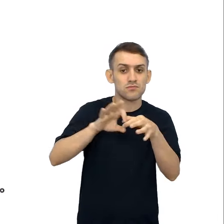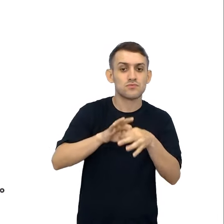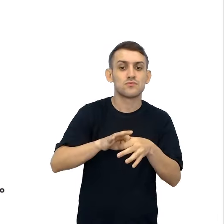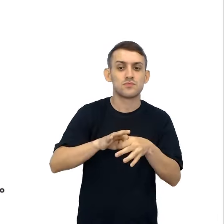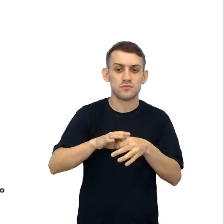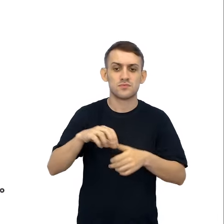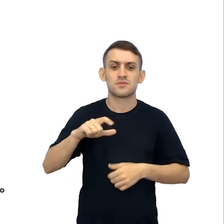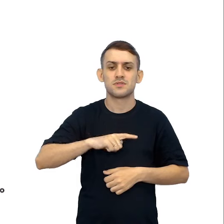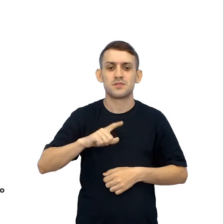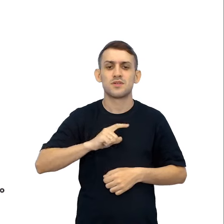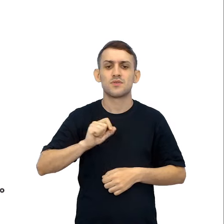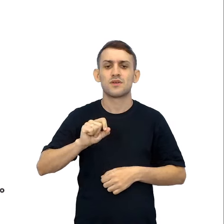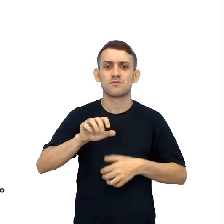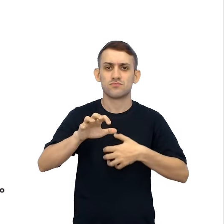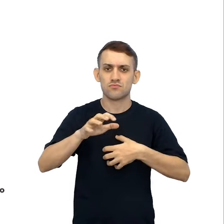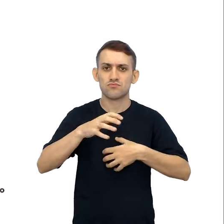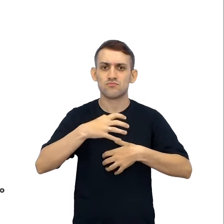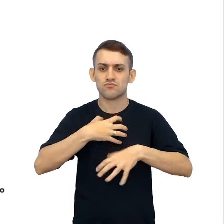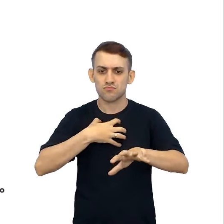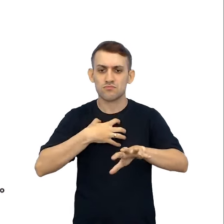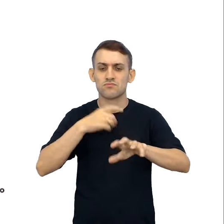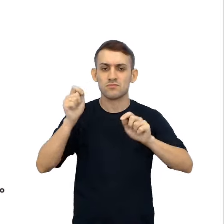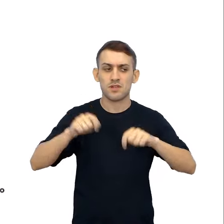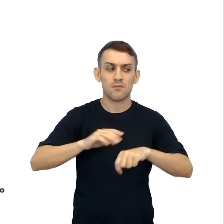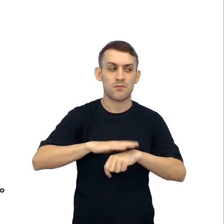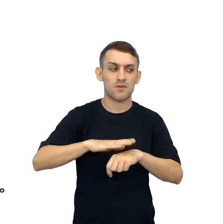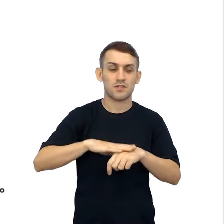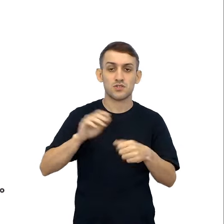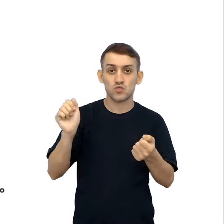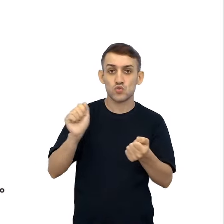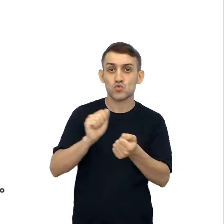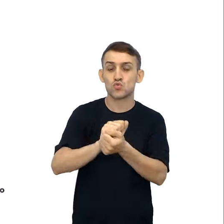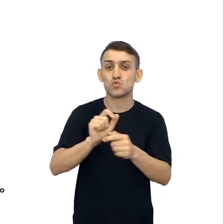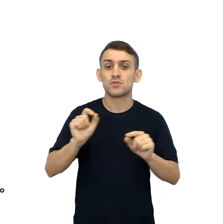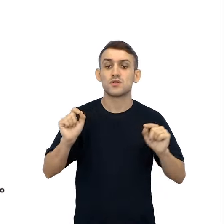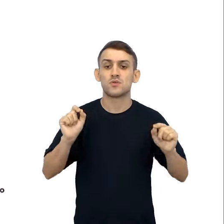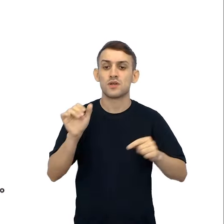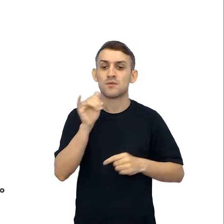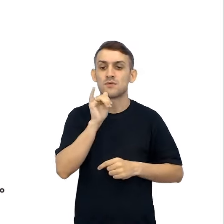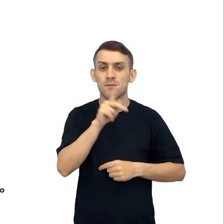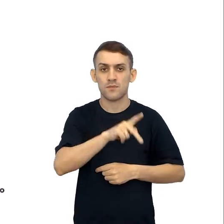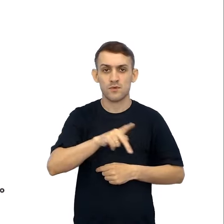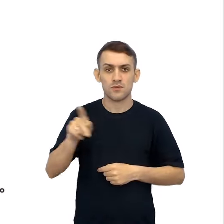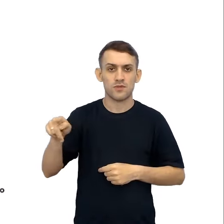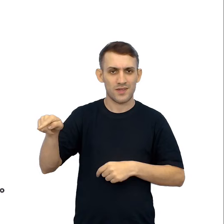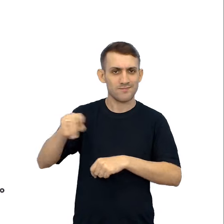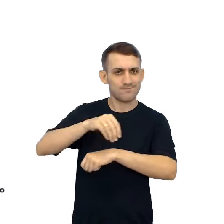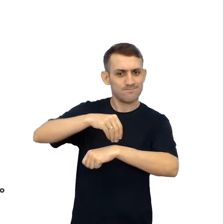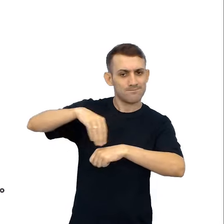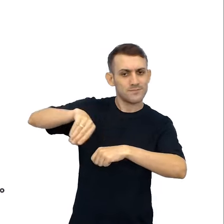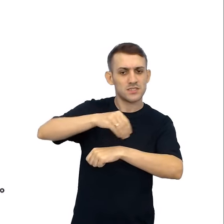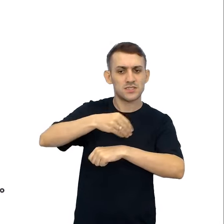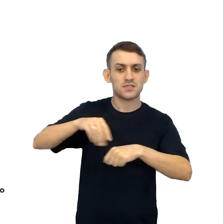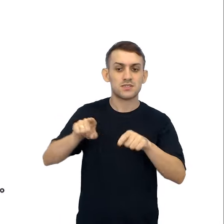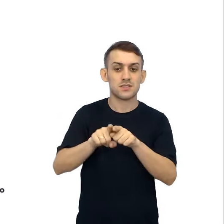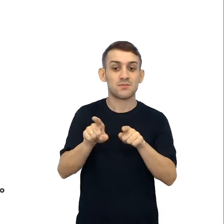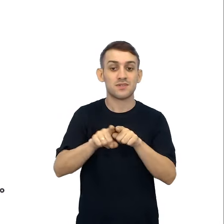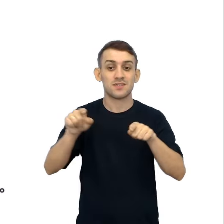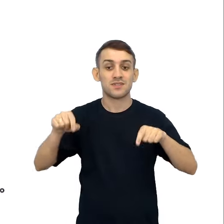existe uma sensibilização que deve ser feita, né, juntamente o professor mediando essa questão, mas